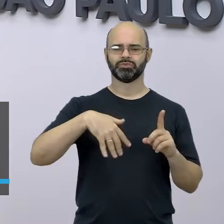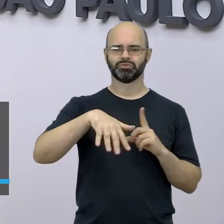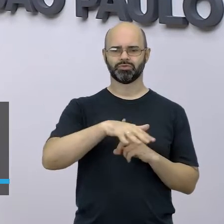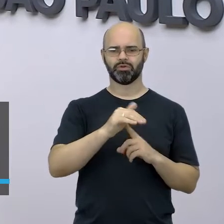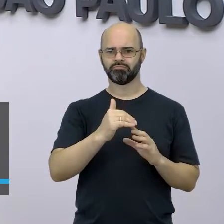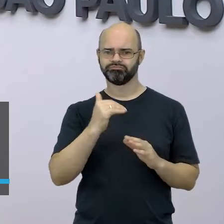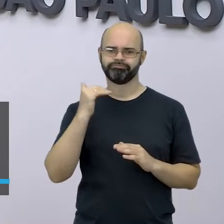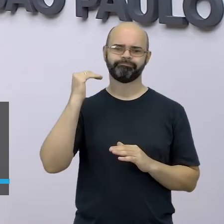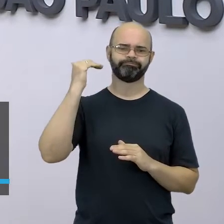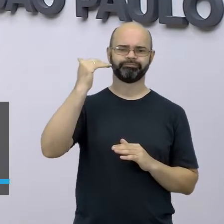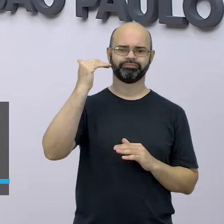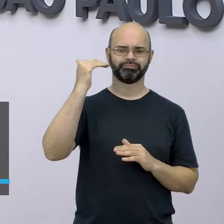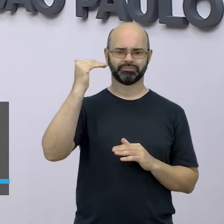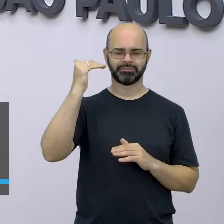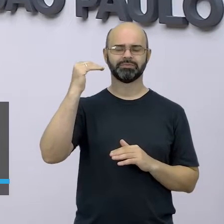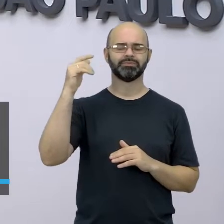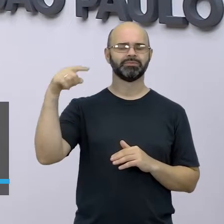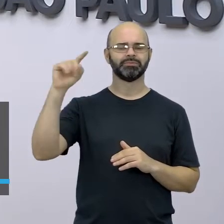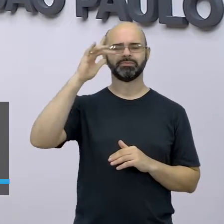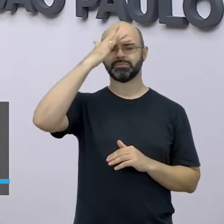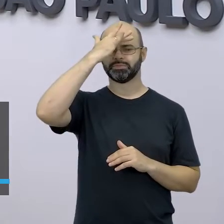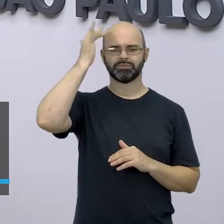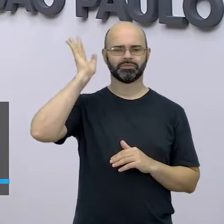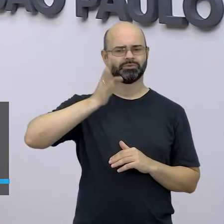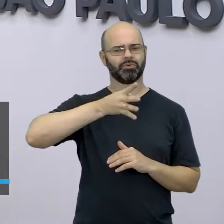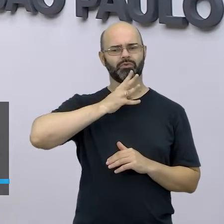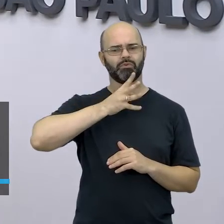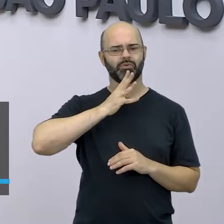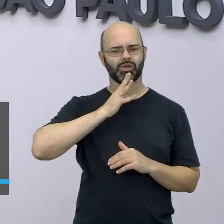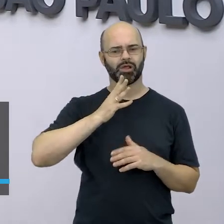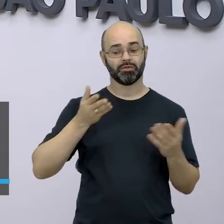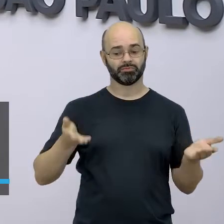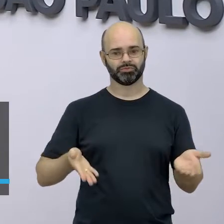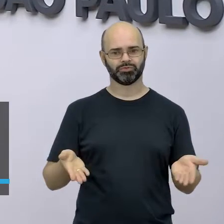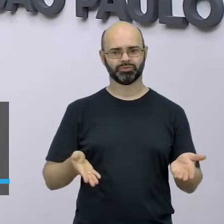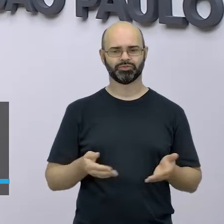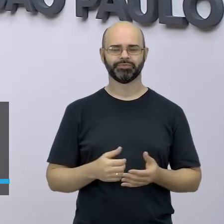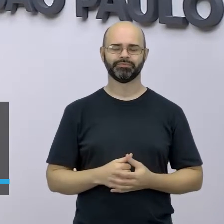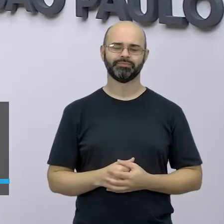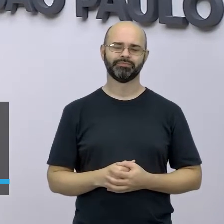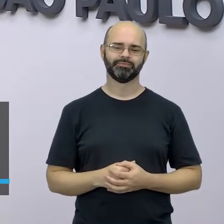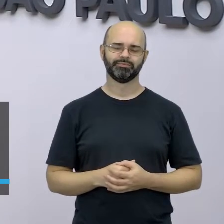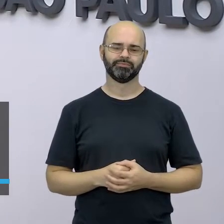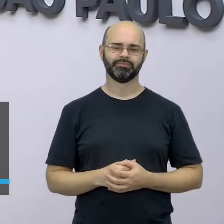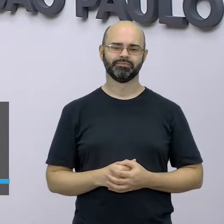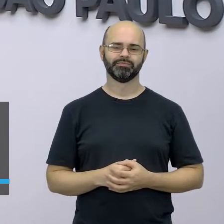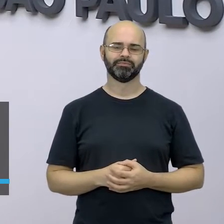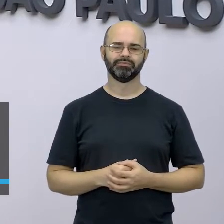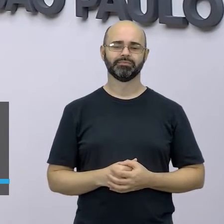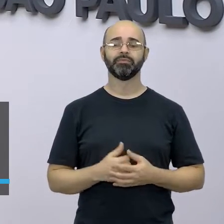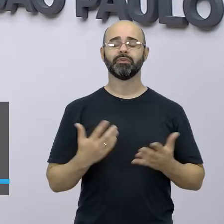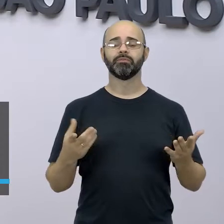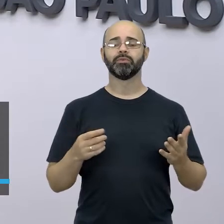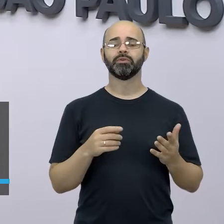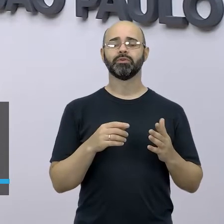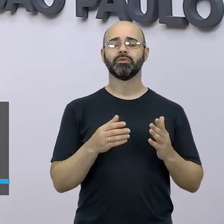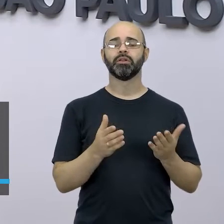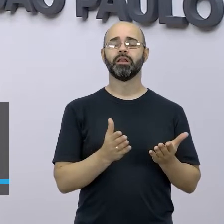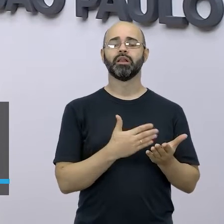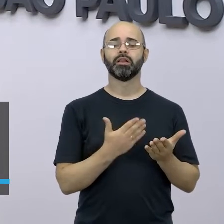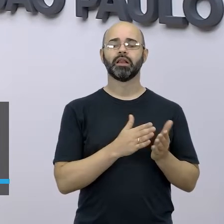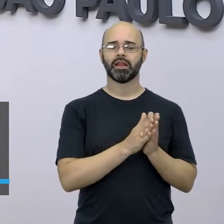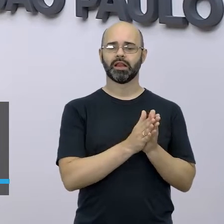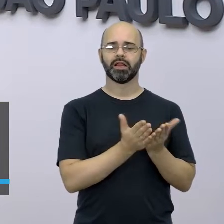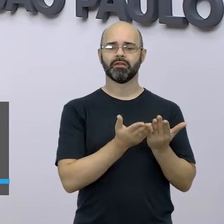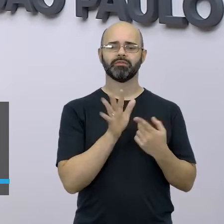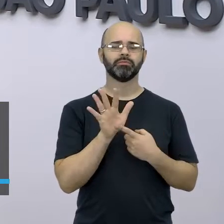nós conhecemos na atualidade, tá certo, pessoal? Então, qual que é esse assunto que é apresentado nesse livro? Eu estou falando